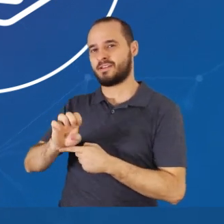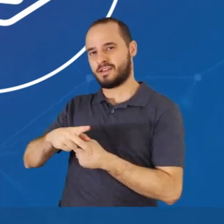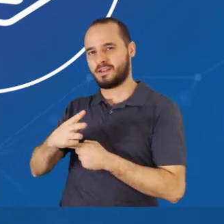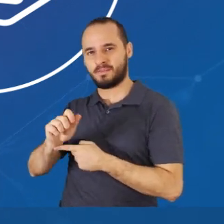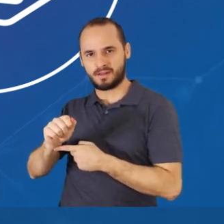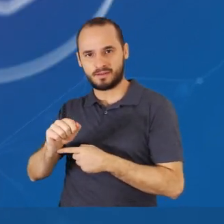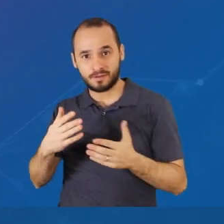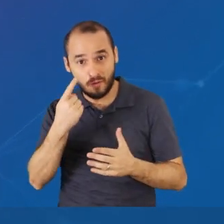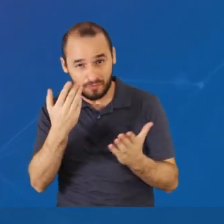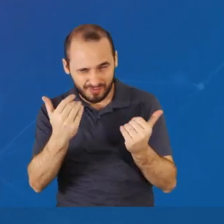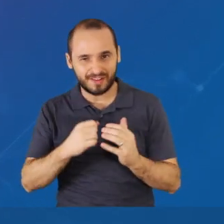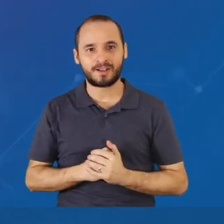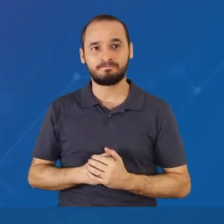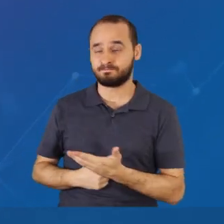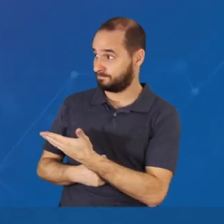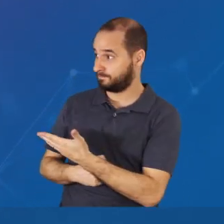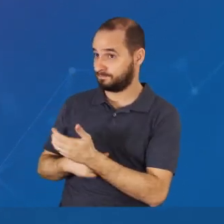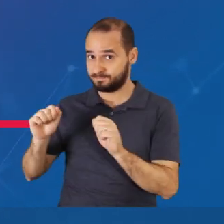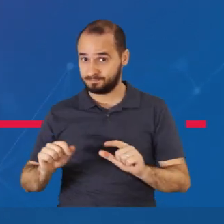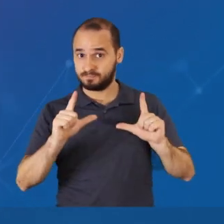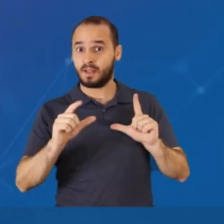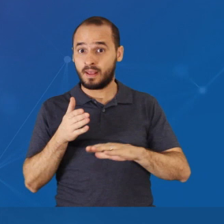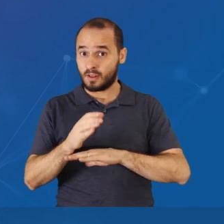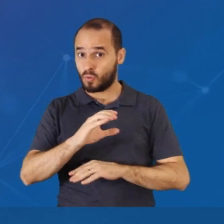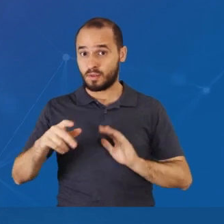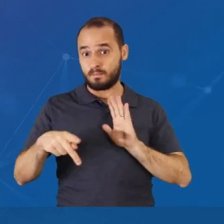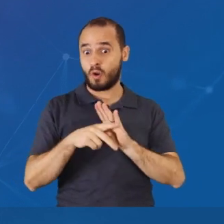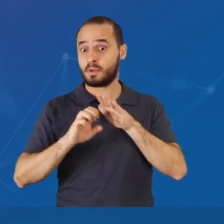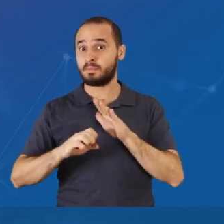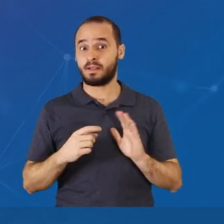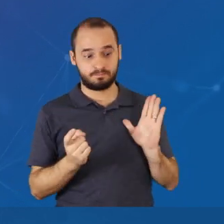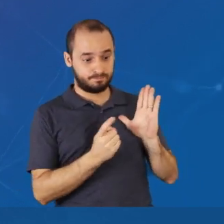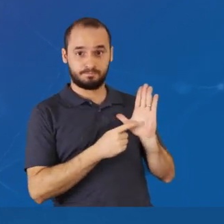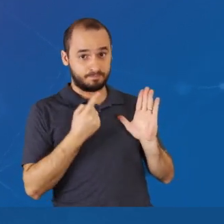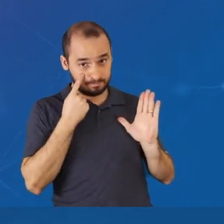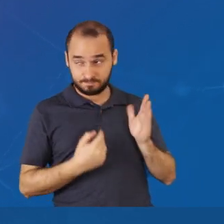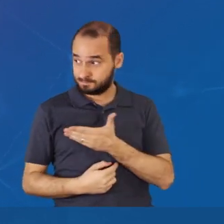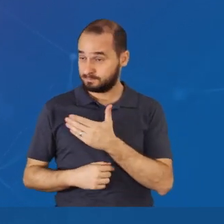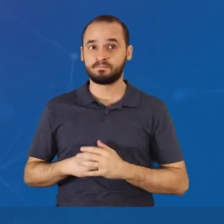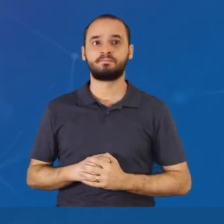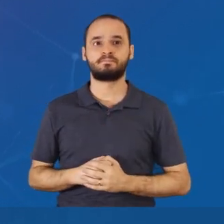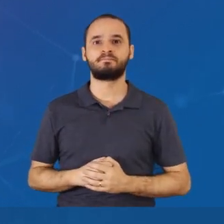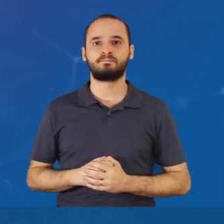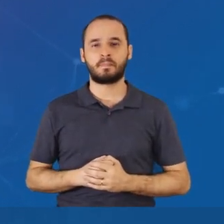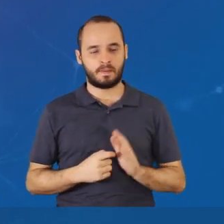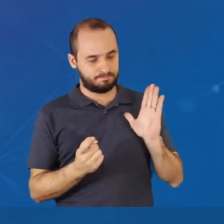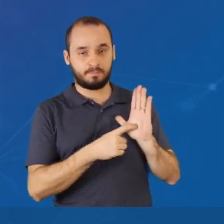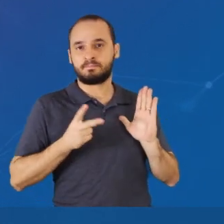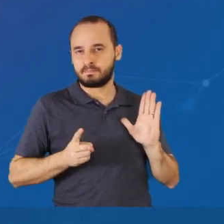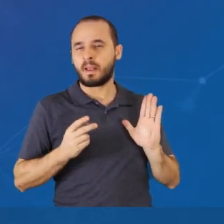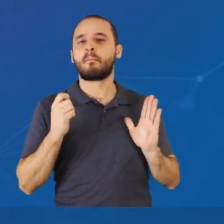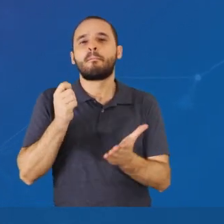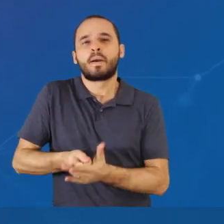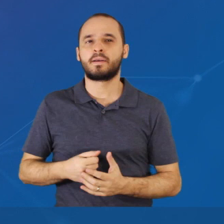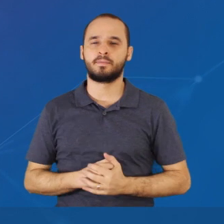vem conferir! Para começar, acesse a conta da empresa e toque em Câmbio. Depois, escolha a opção Pagamento. O